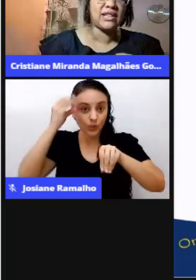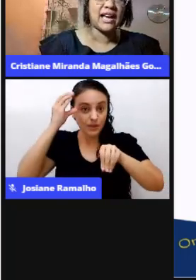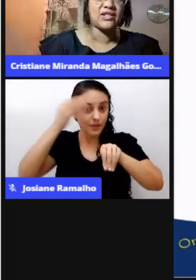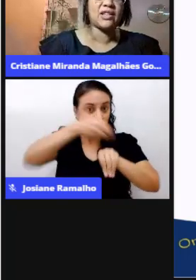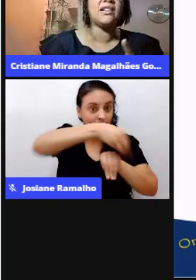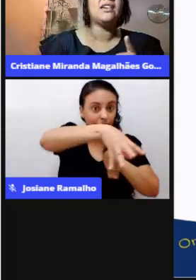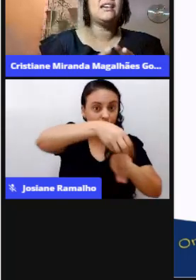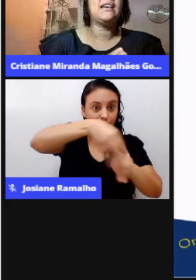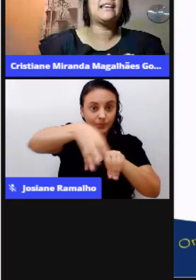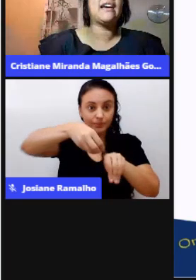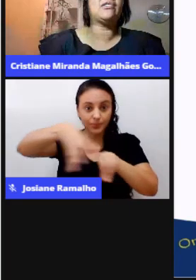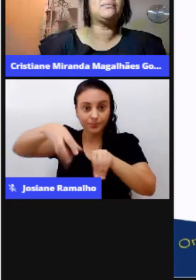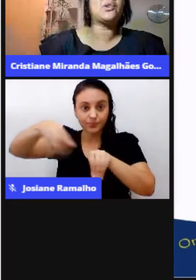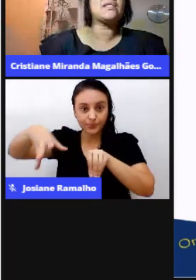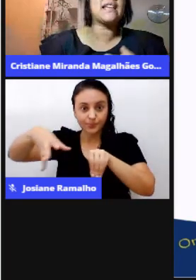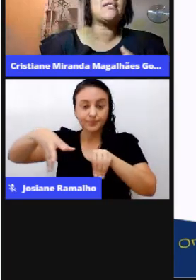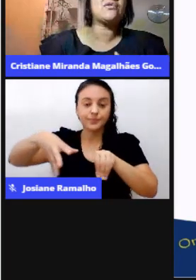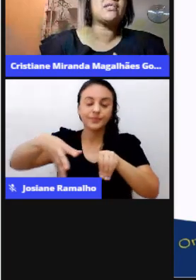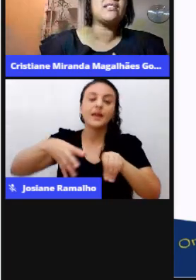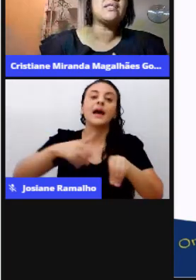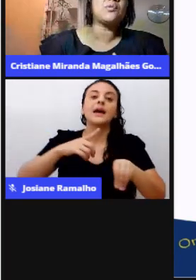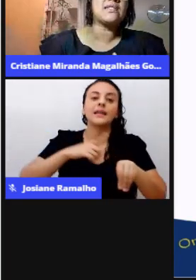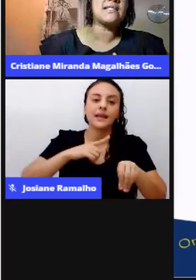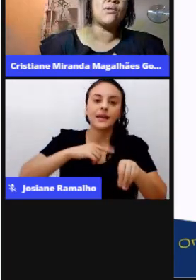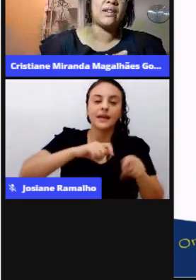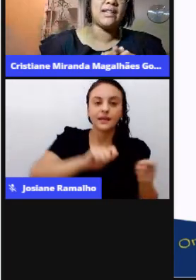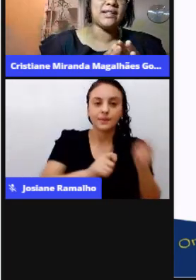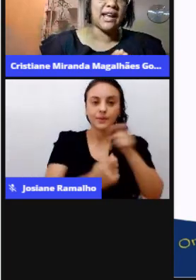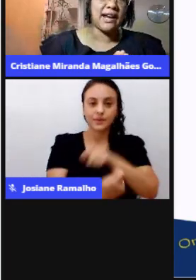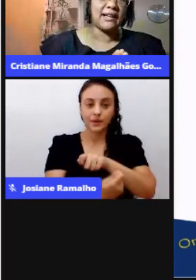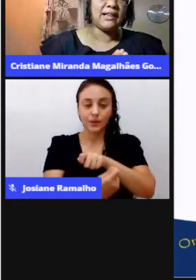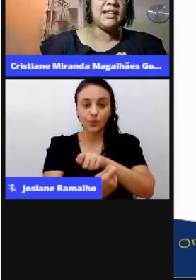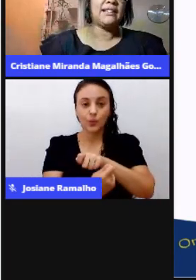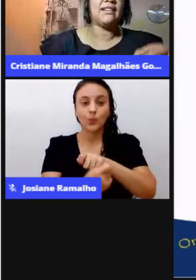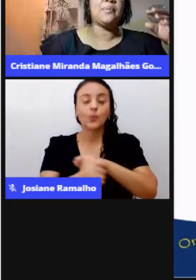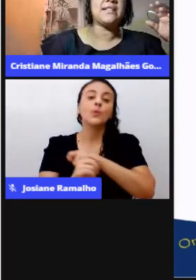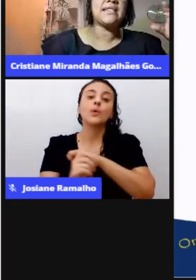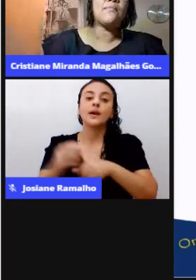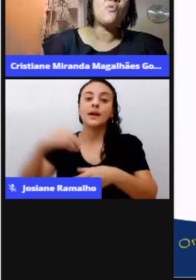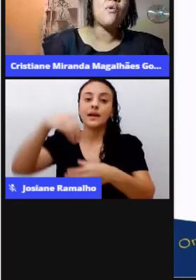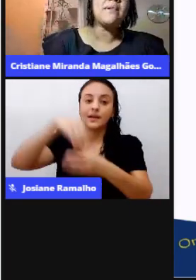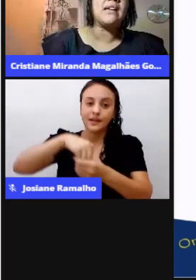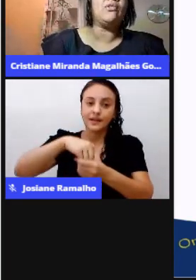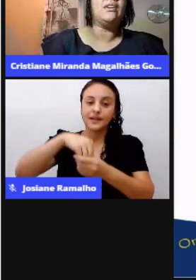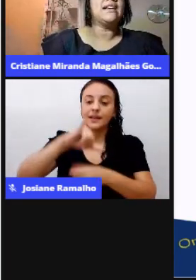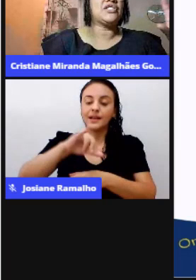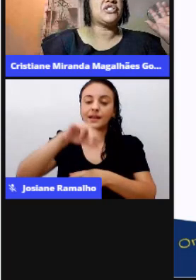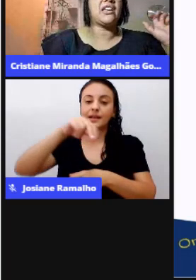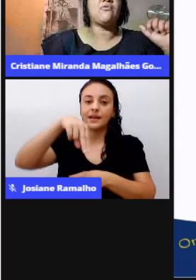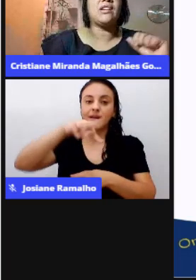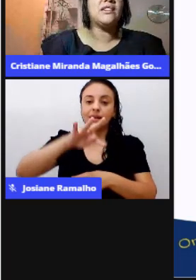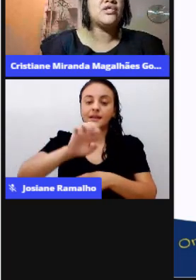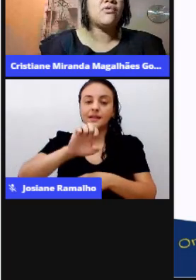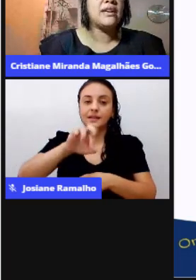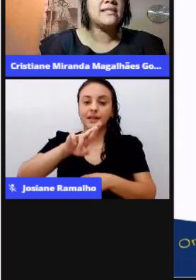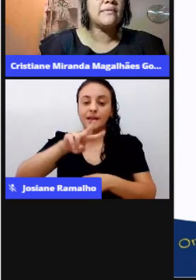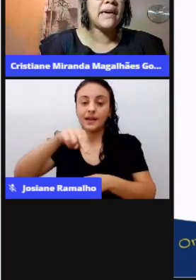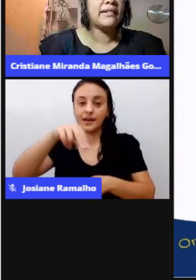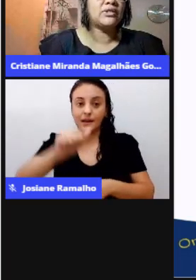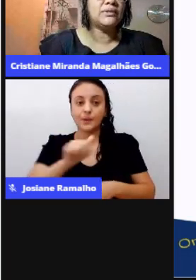transposição didática, que é o processo de transposição interna. Então, percebam comigo, a gente tem um